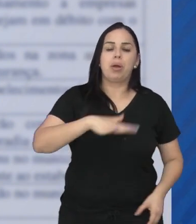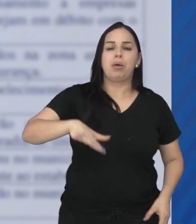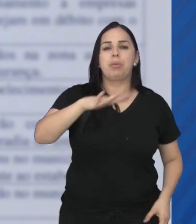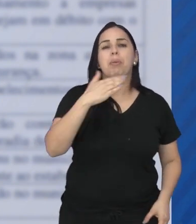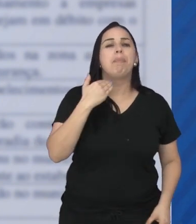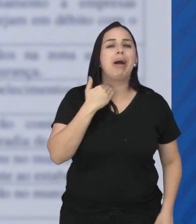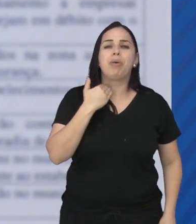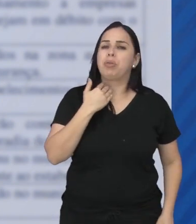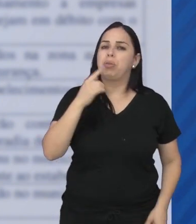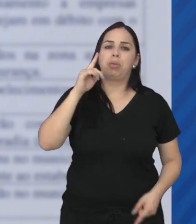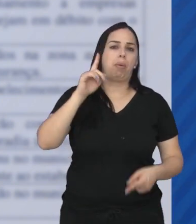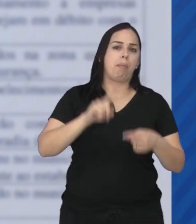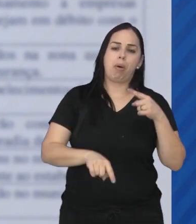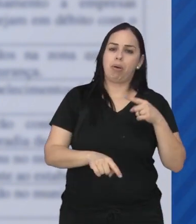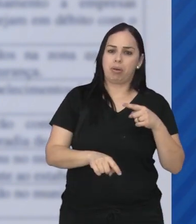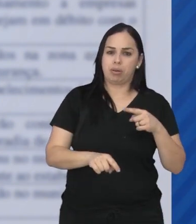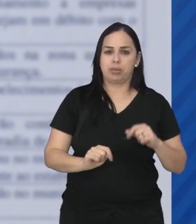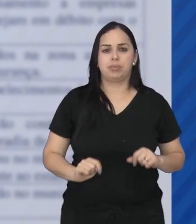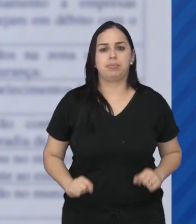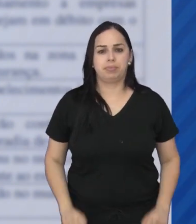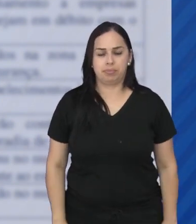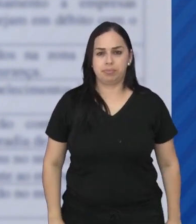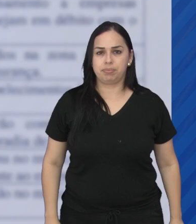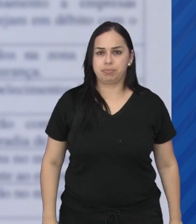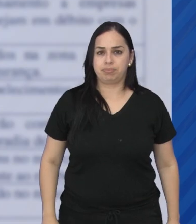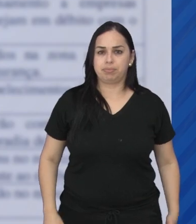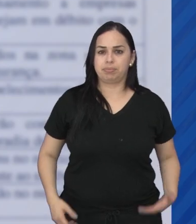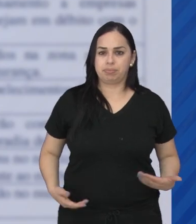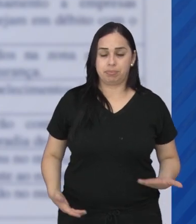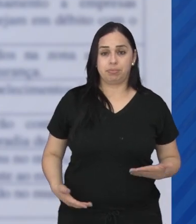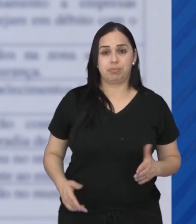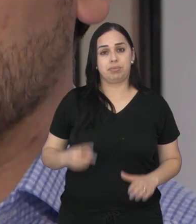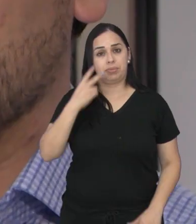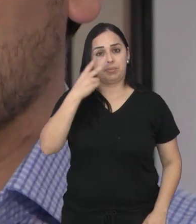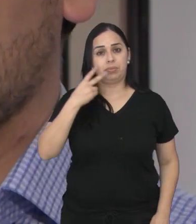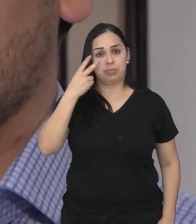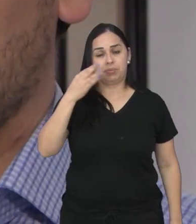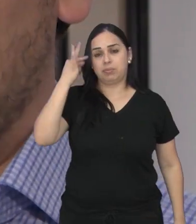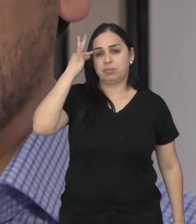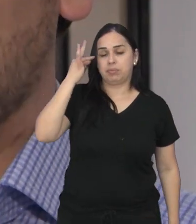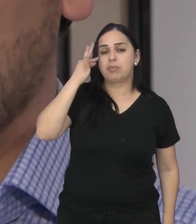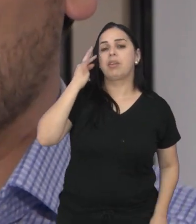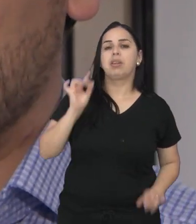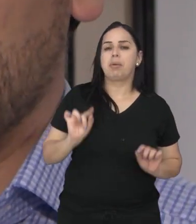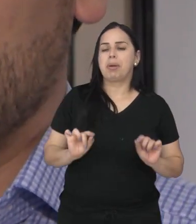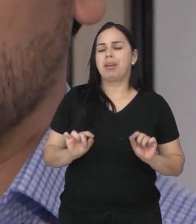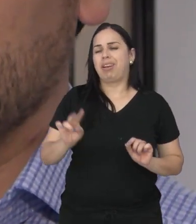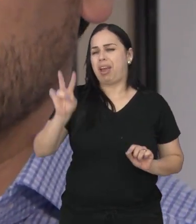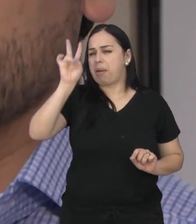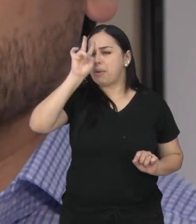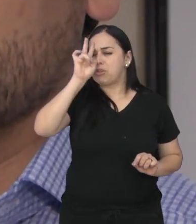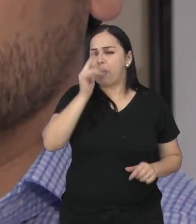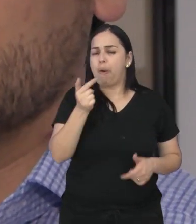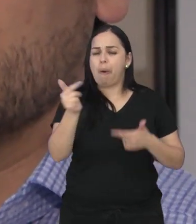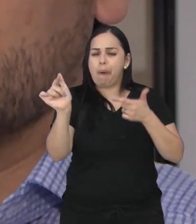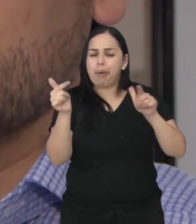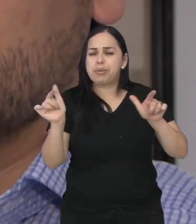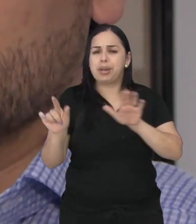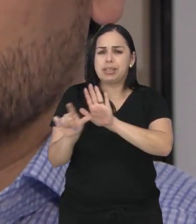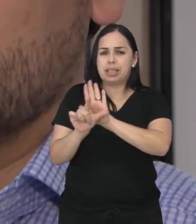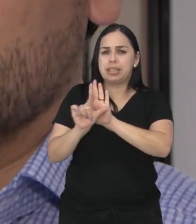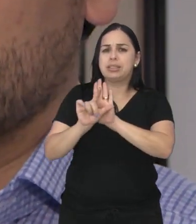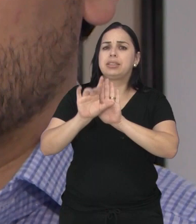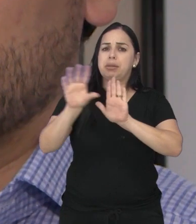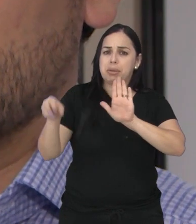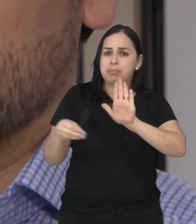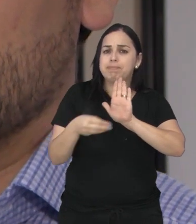de estabelecimentos bancários destinadas ao atendimento público. E o vereador Tomás lembra de outras leis que